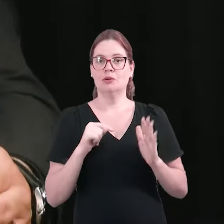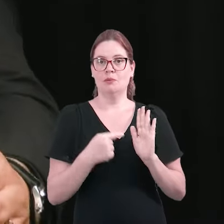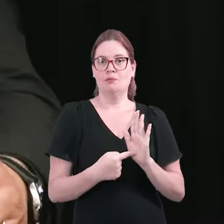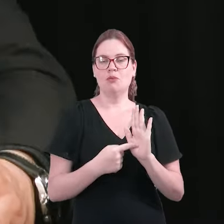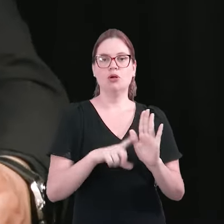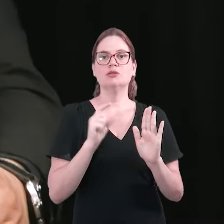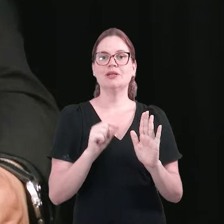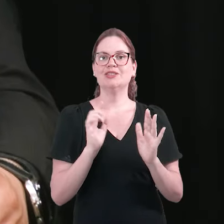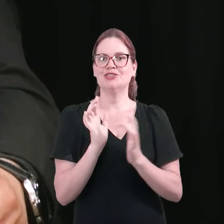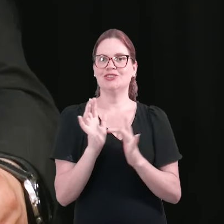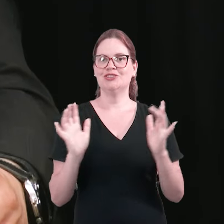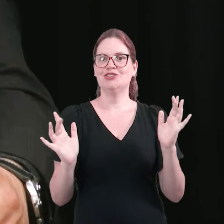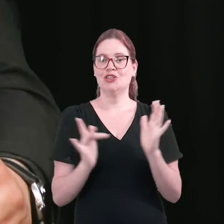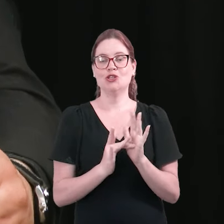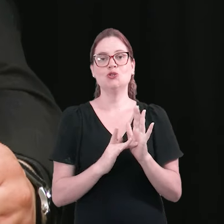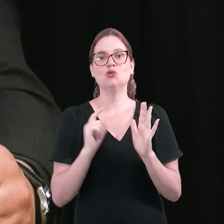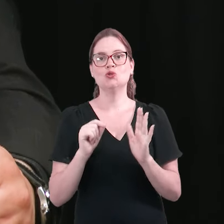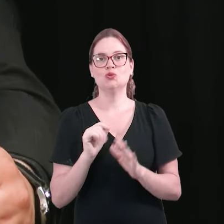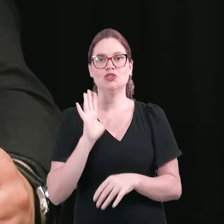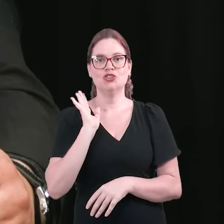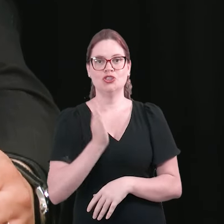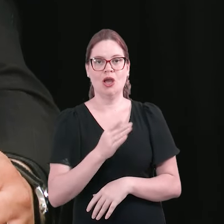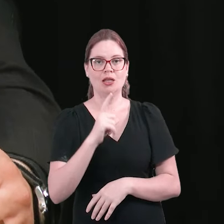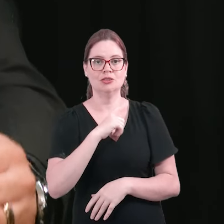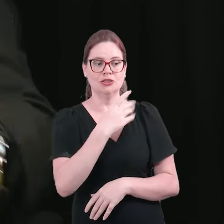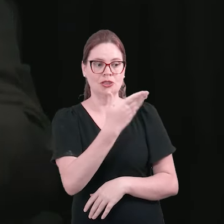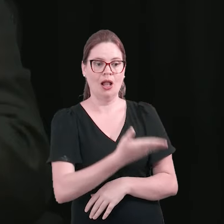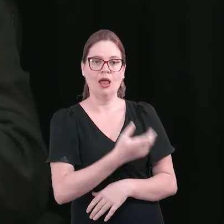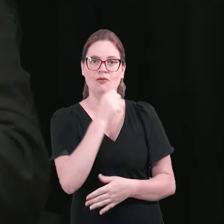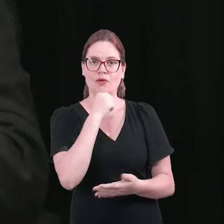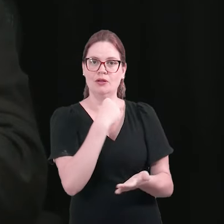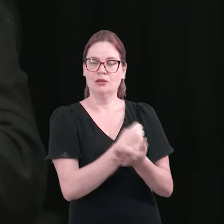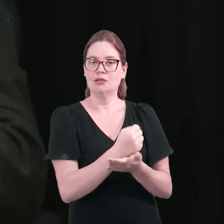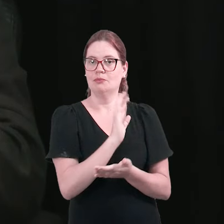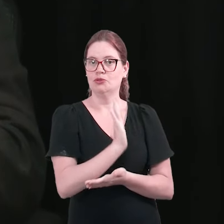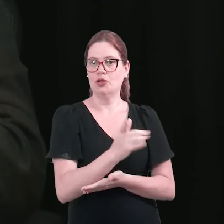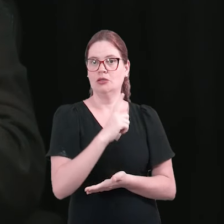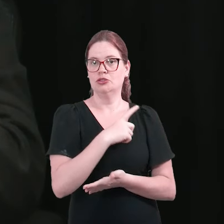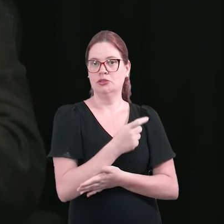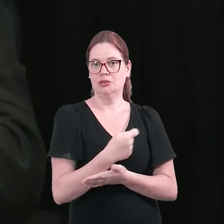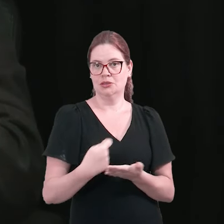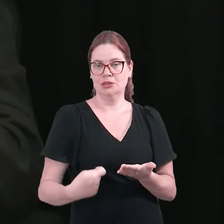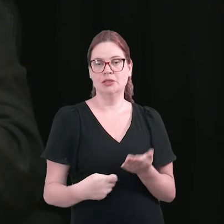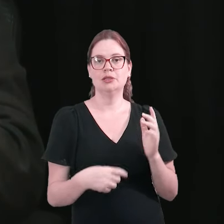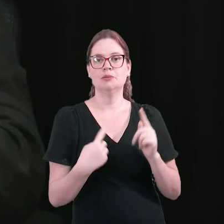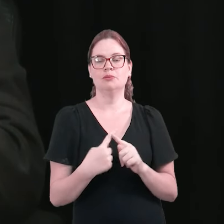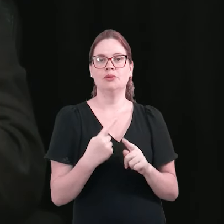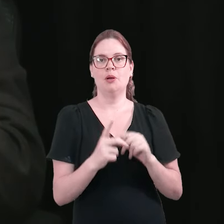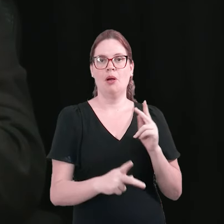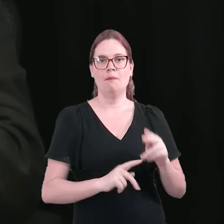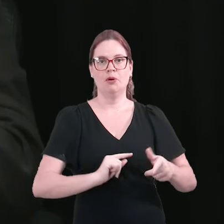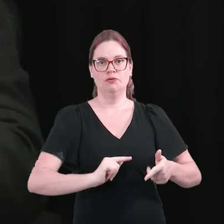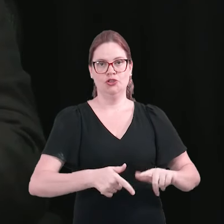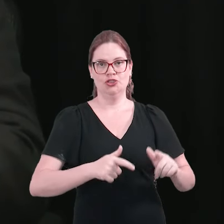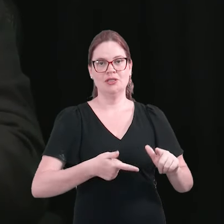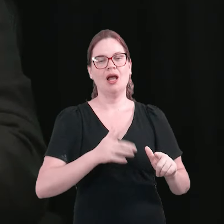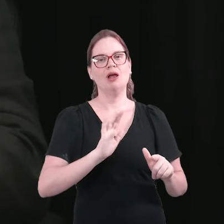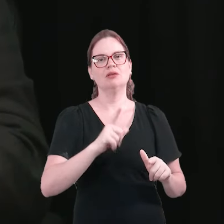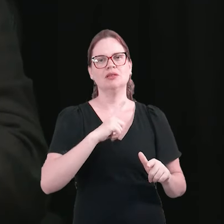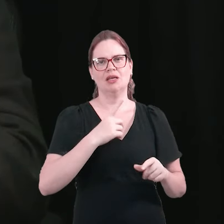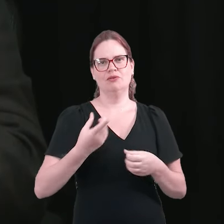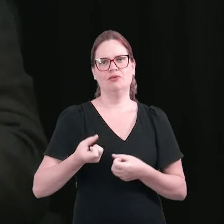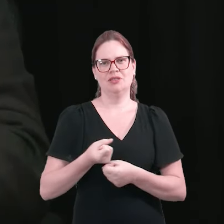valida o Velho Testamento. E repare que o Velho Testamento já teve um momento em que ele, por conta do povo de Israel ter sido levado cativo